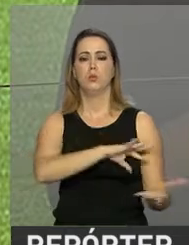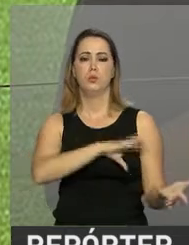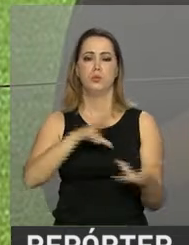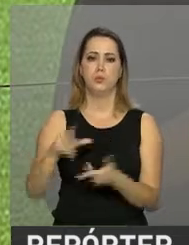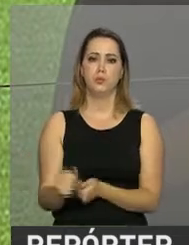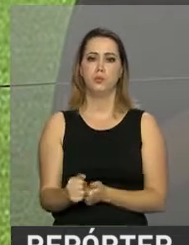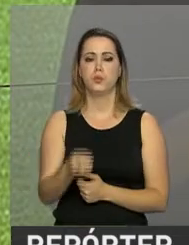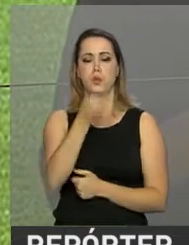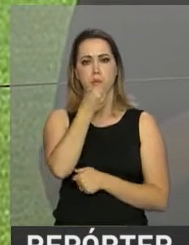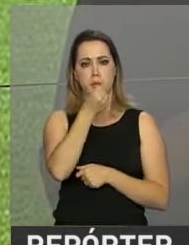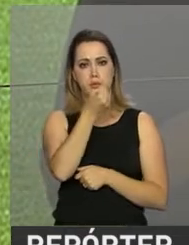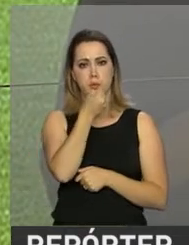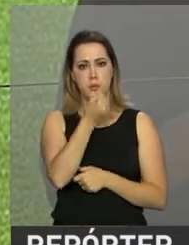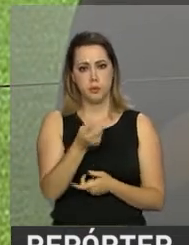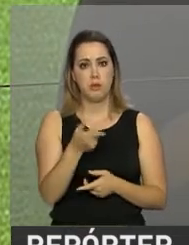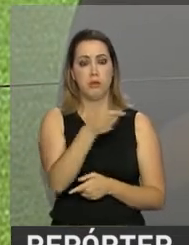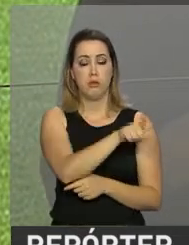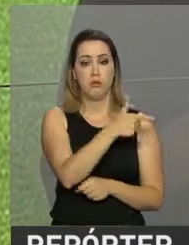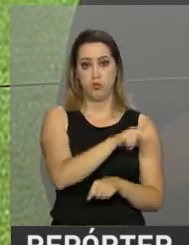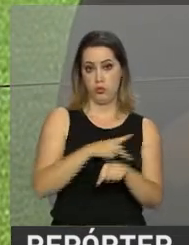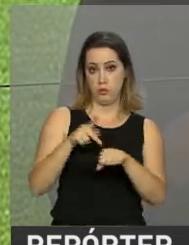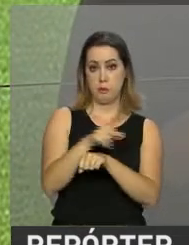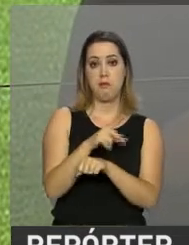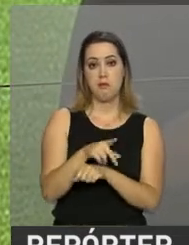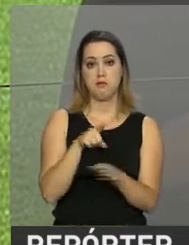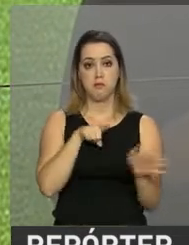imprensa estrangeira está em Chapecó?